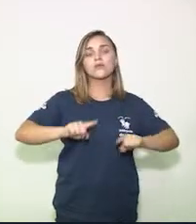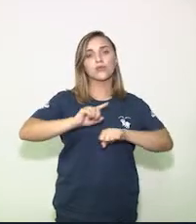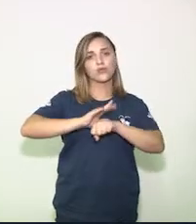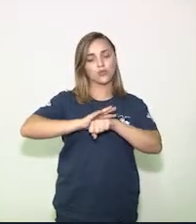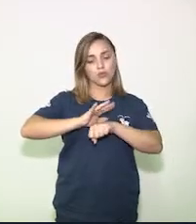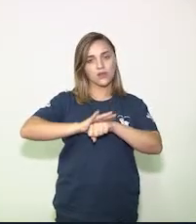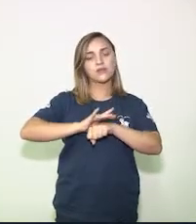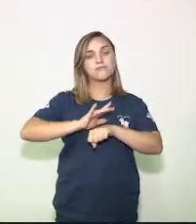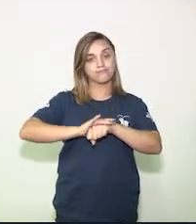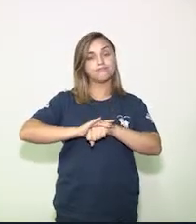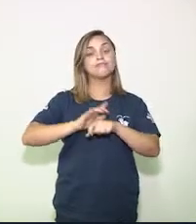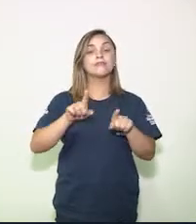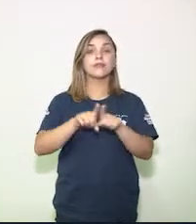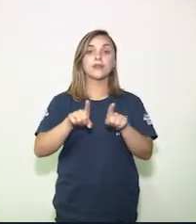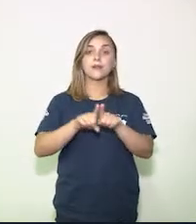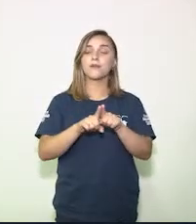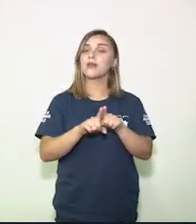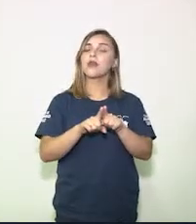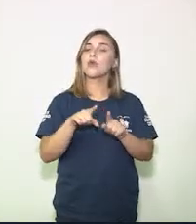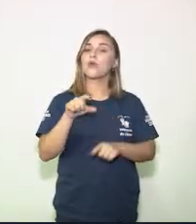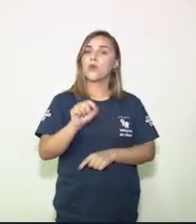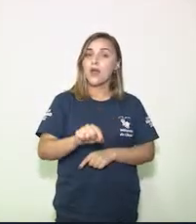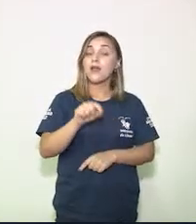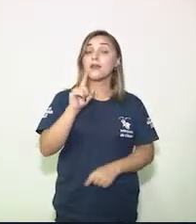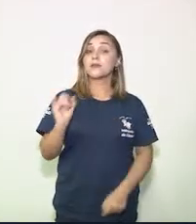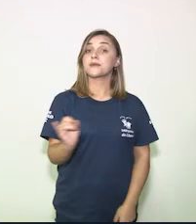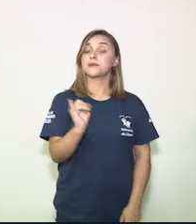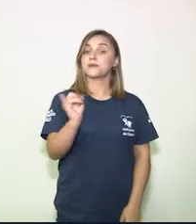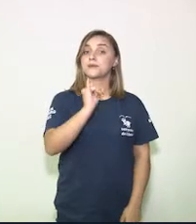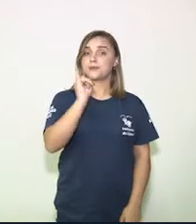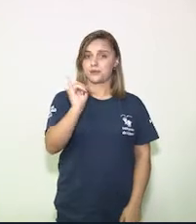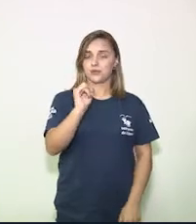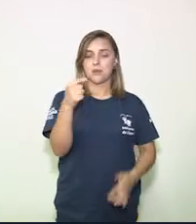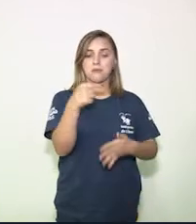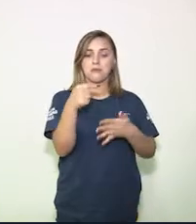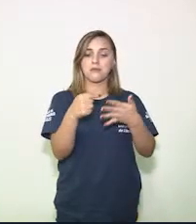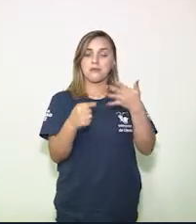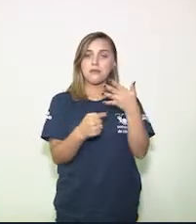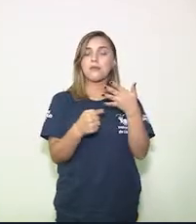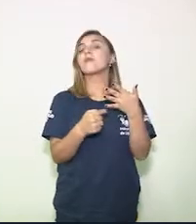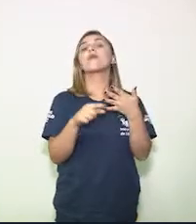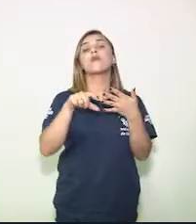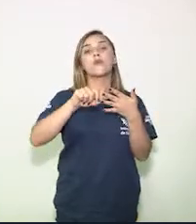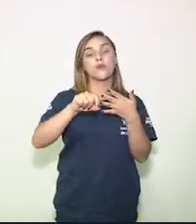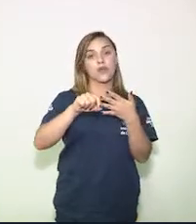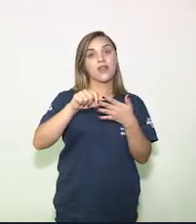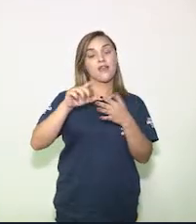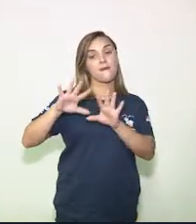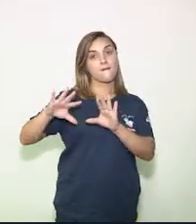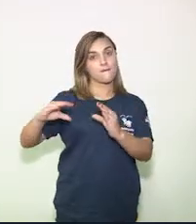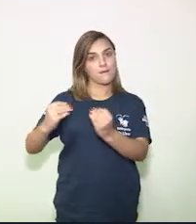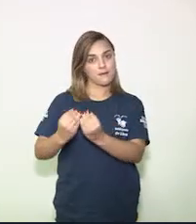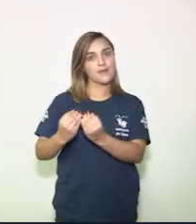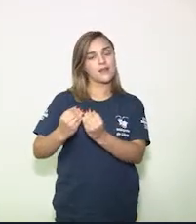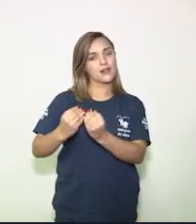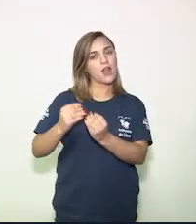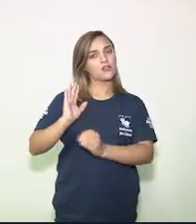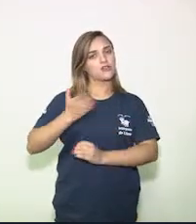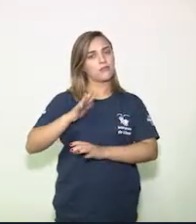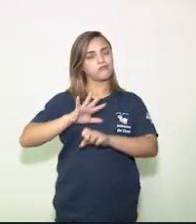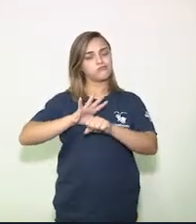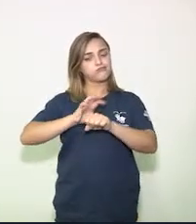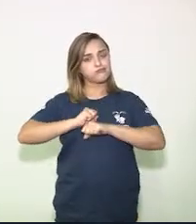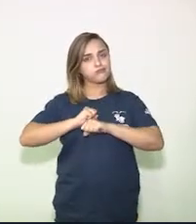órgãos, inclusive com fatores muito importantes e história epidemiológica, o resultado